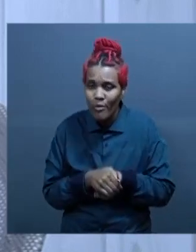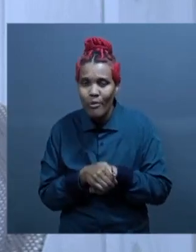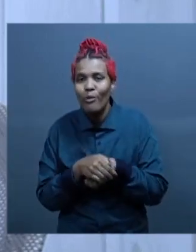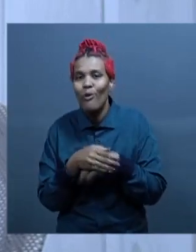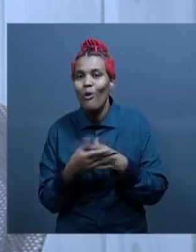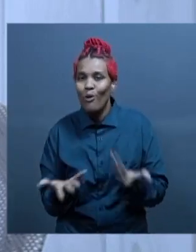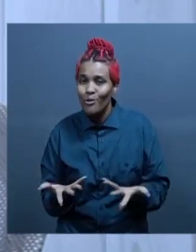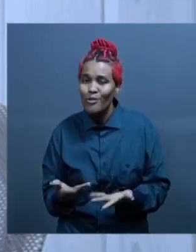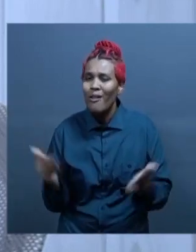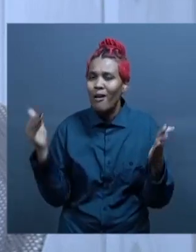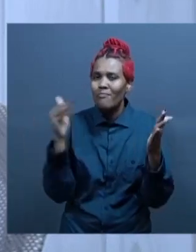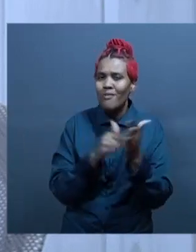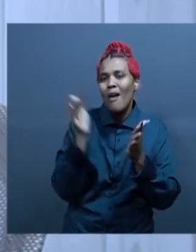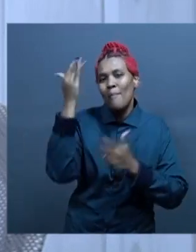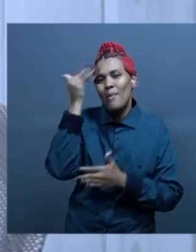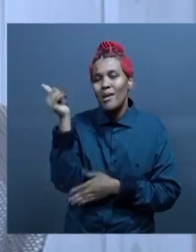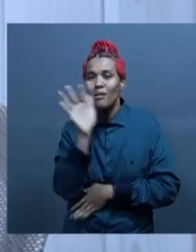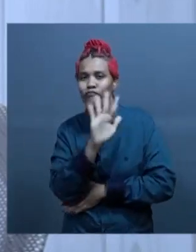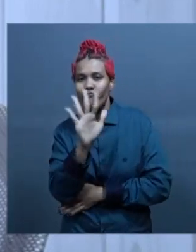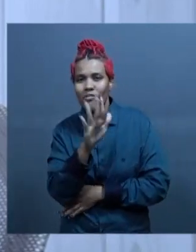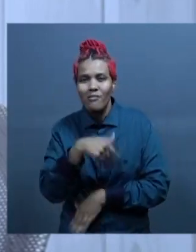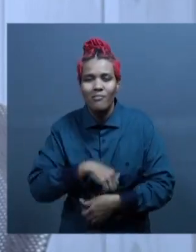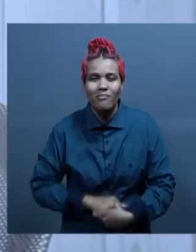é claro que eu espero amanhã